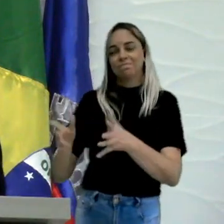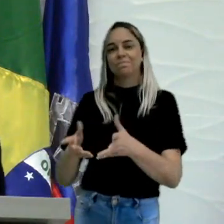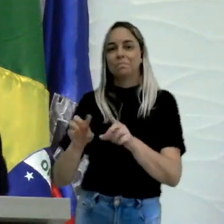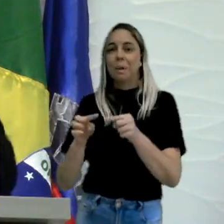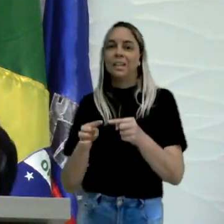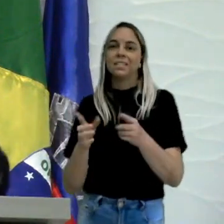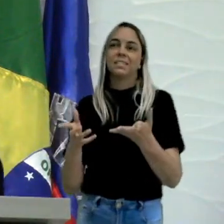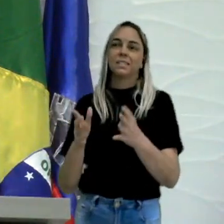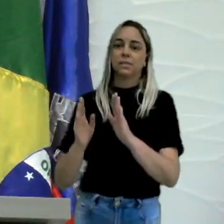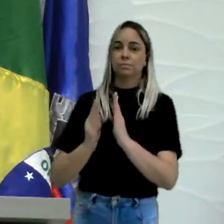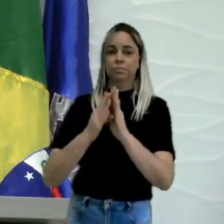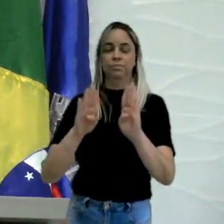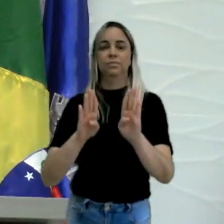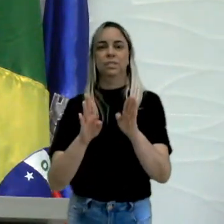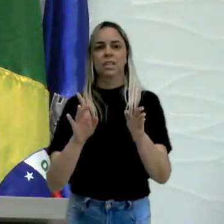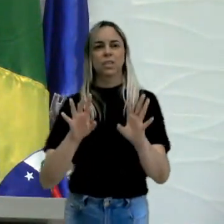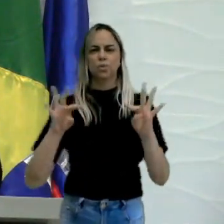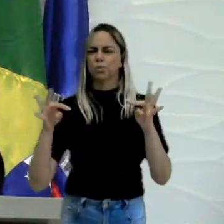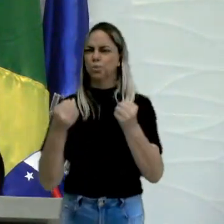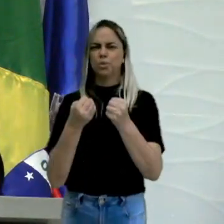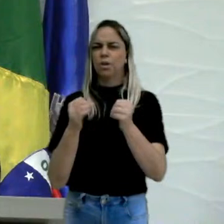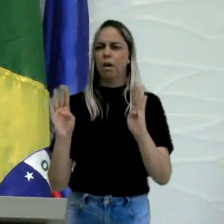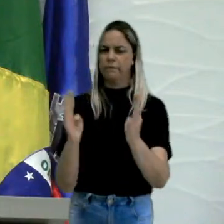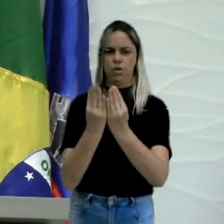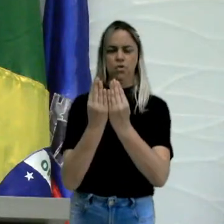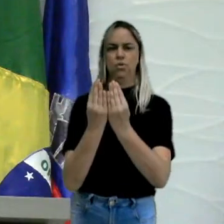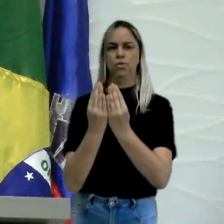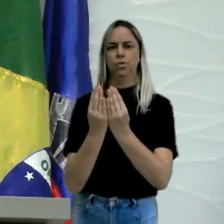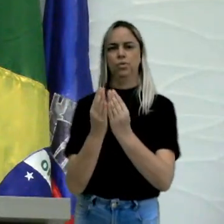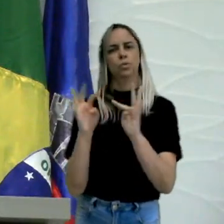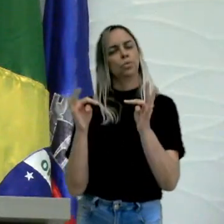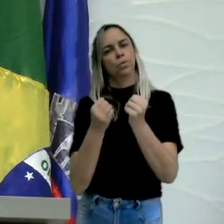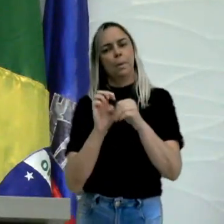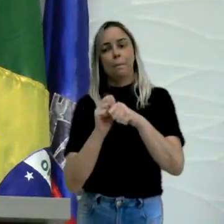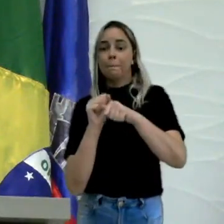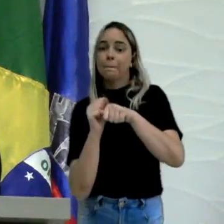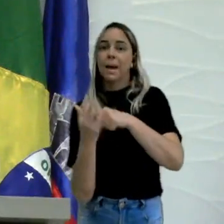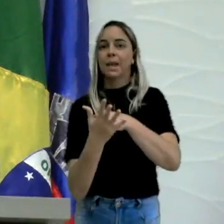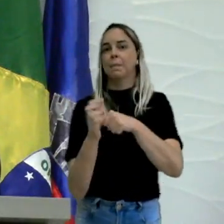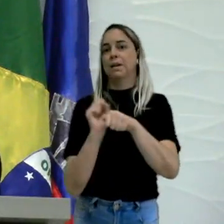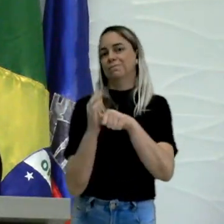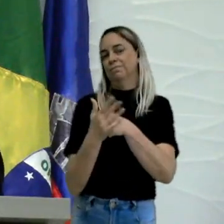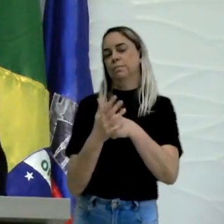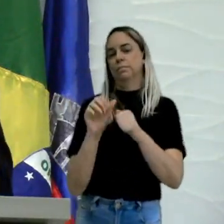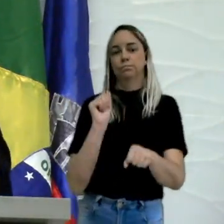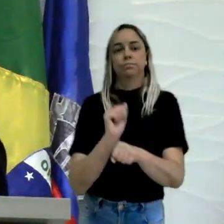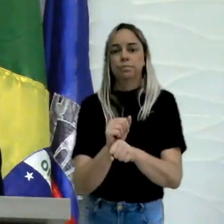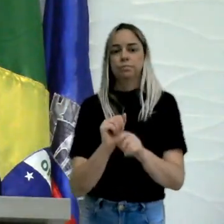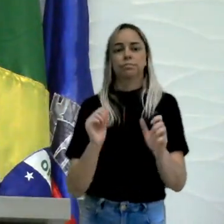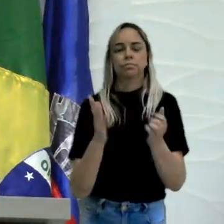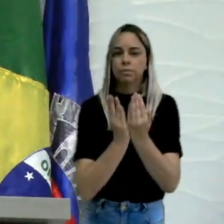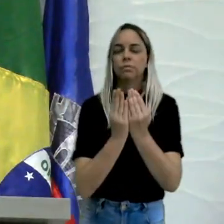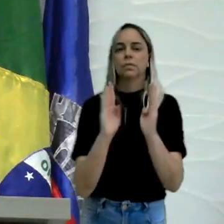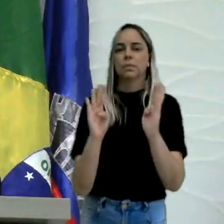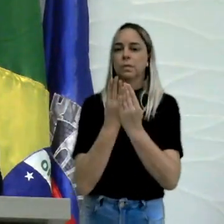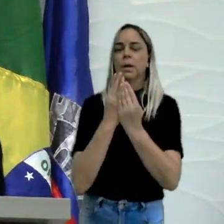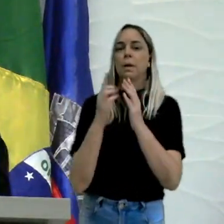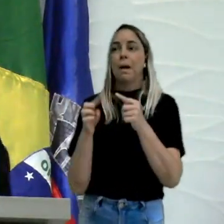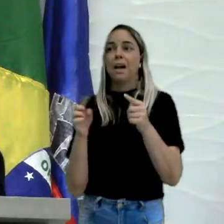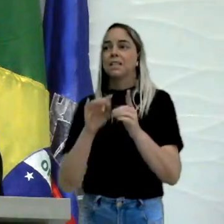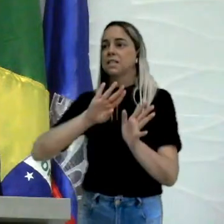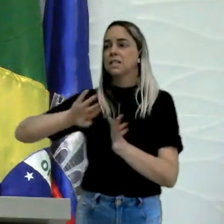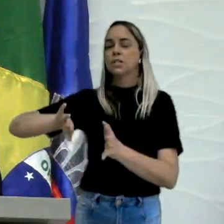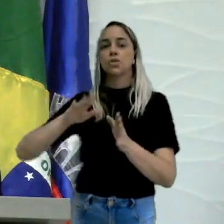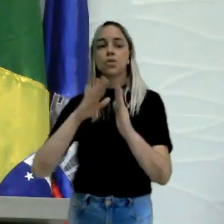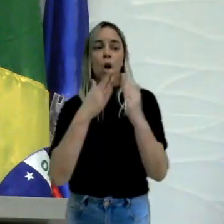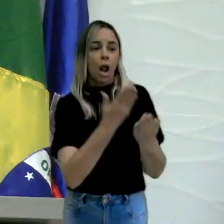Aí vai dizer que fechou, tudo fechou na pandemia. Tudo fechou, mas as escolas reabriram. E por